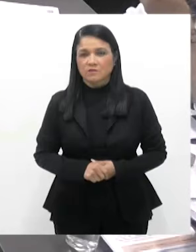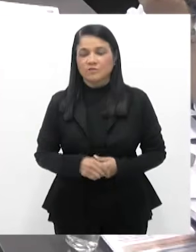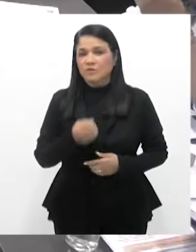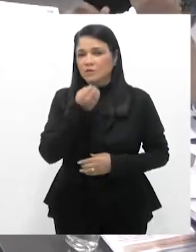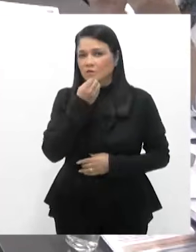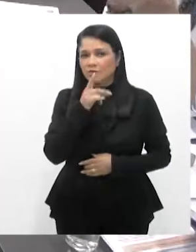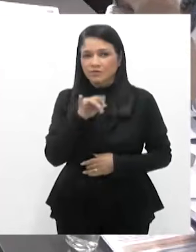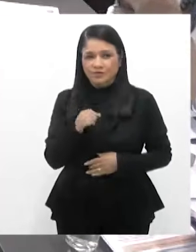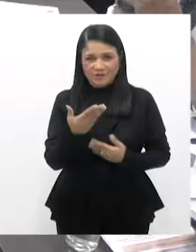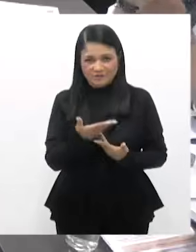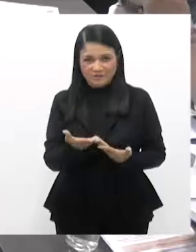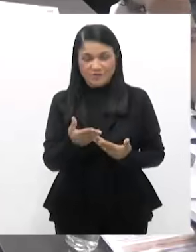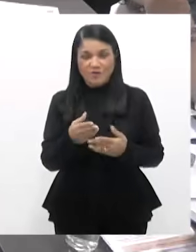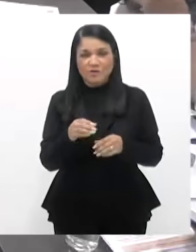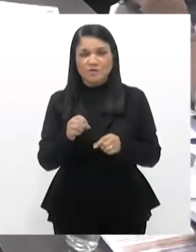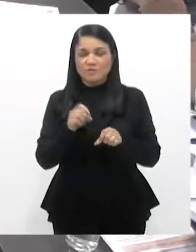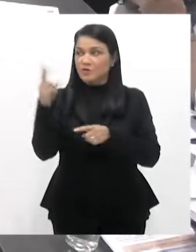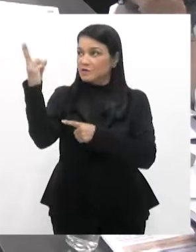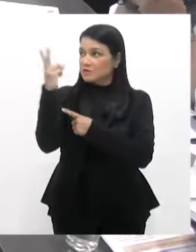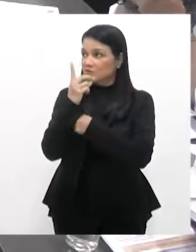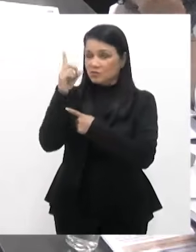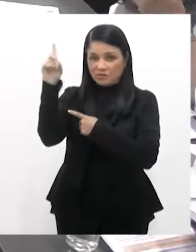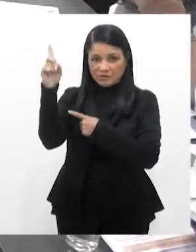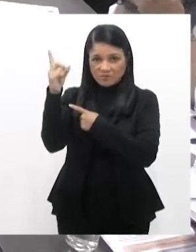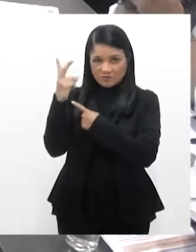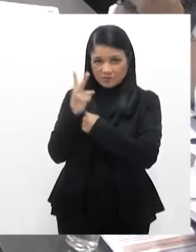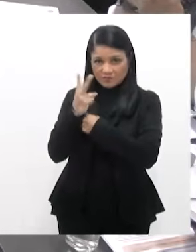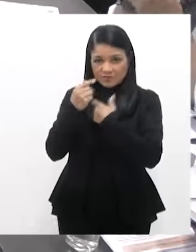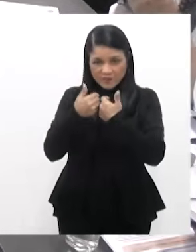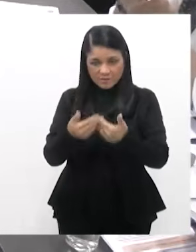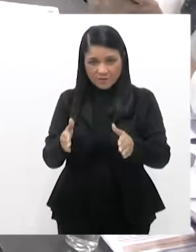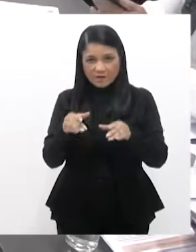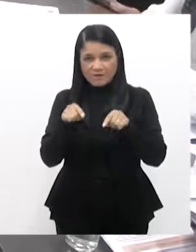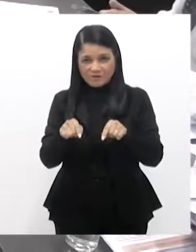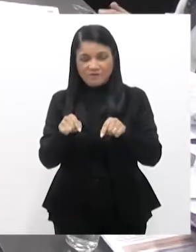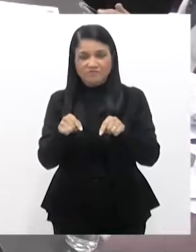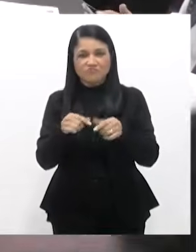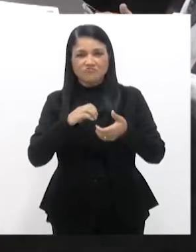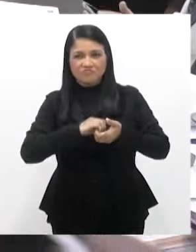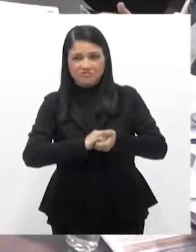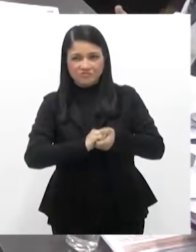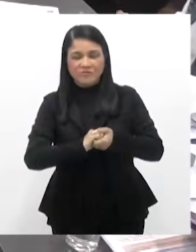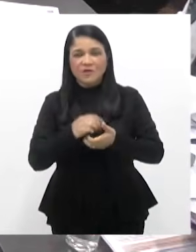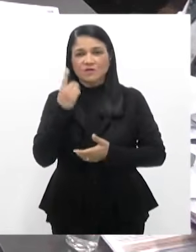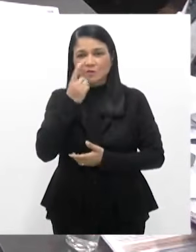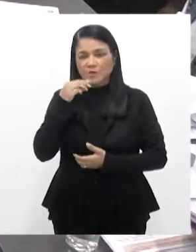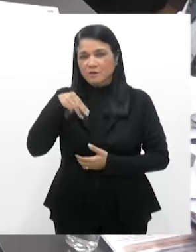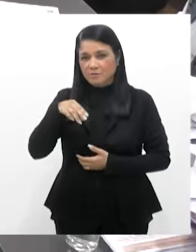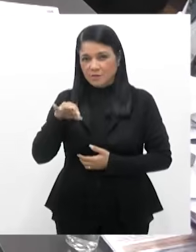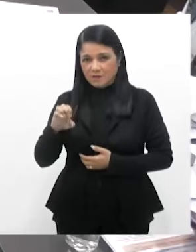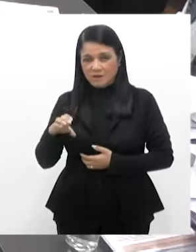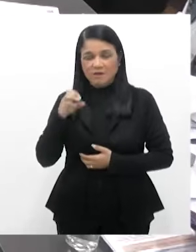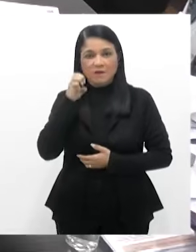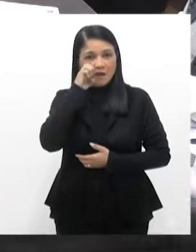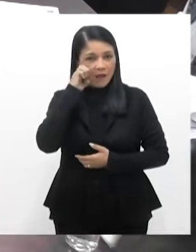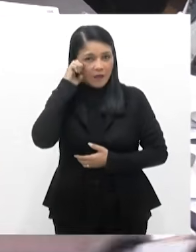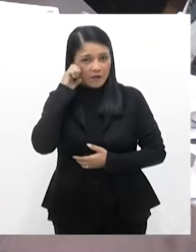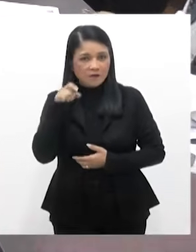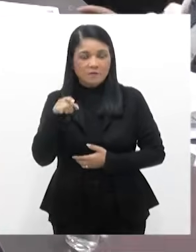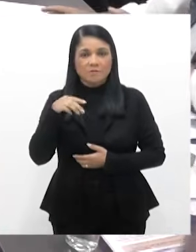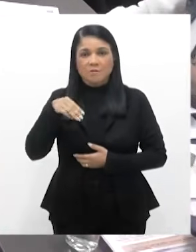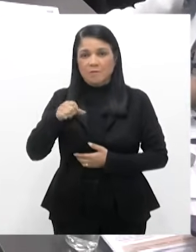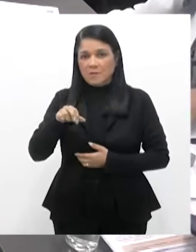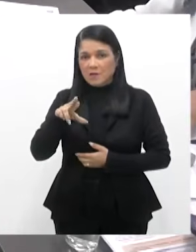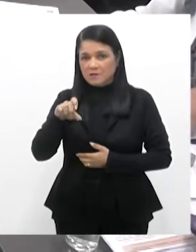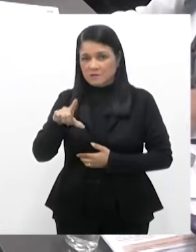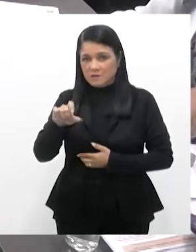Bom dia a todos. Havendo número legal sobre a proteção de Deus, declaro abertos os trabalhos, cumprimentando o deputado Carlos Mink, deputada Élica, deputado Marcelo